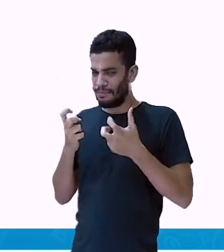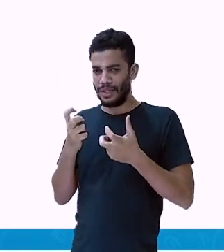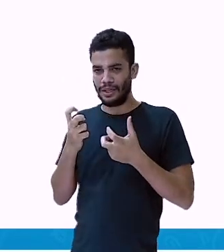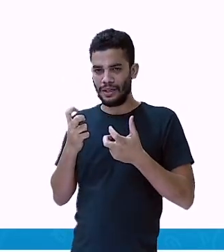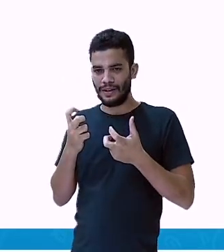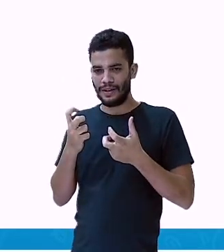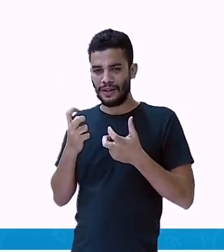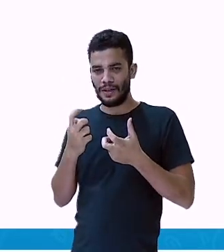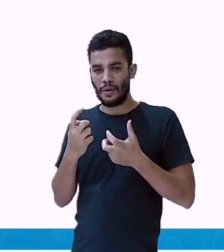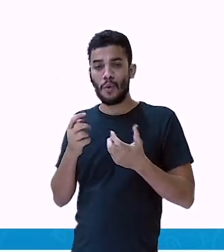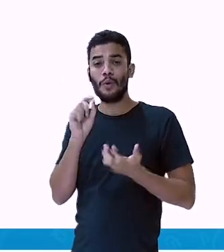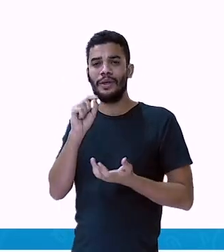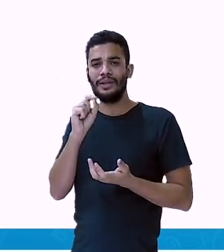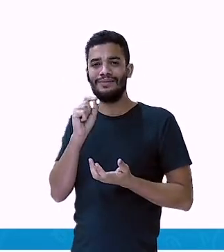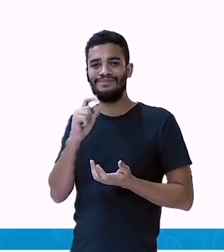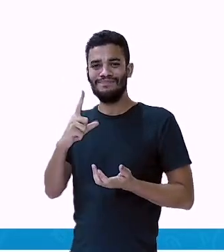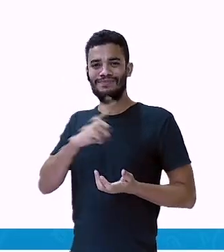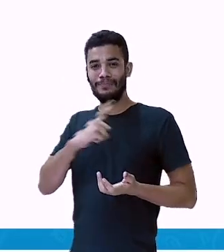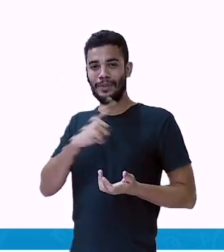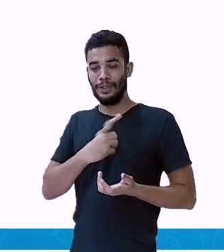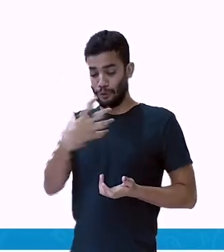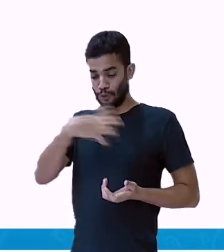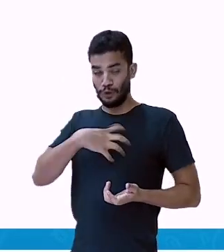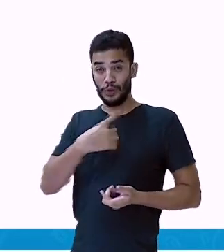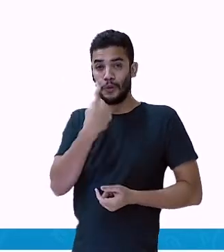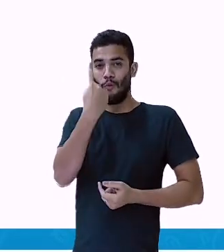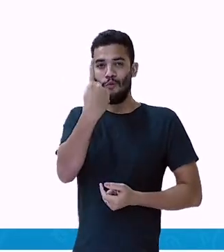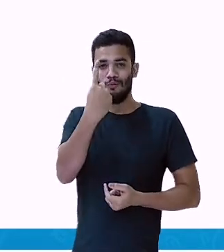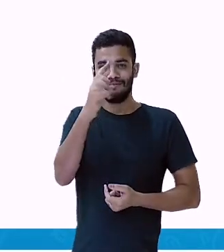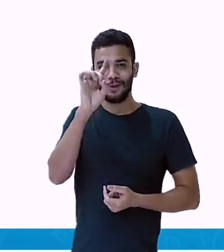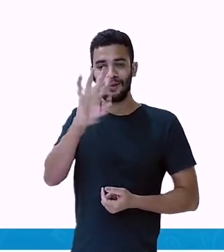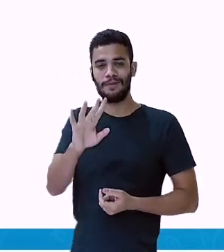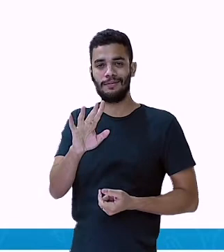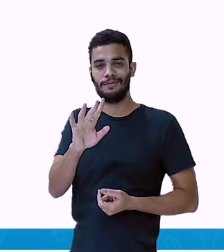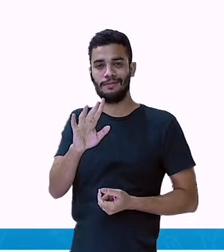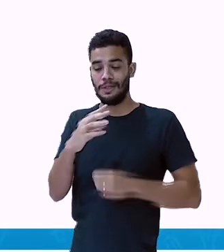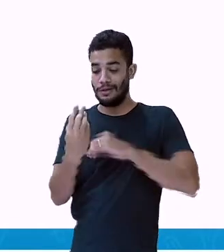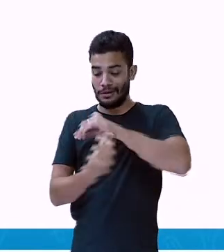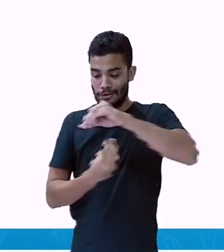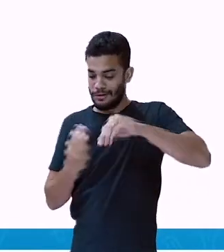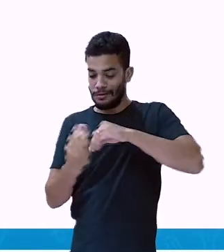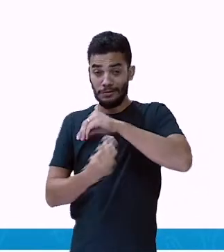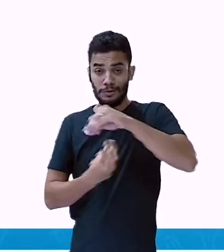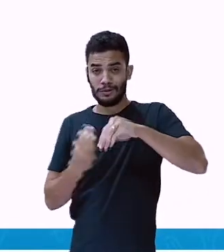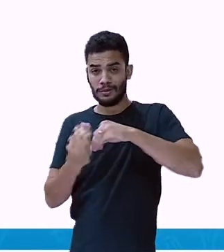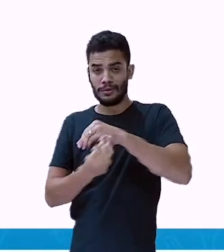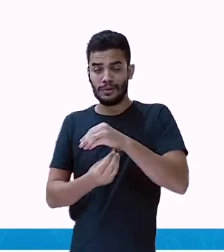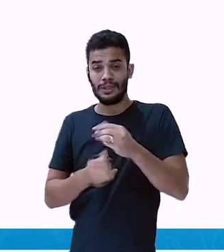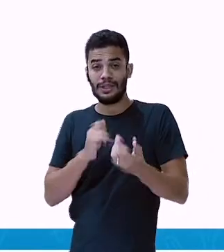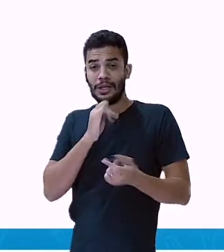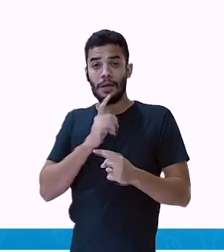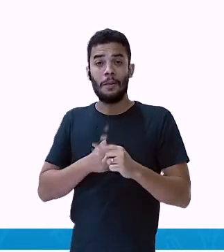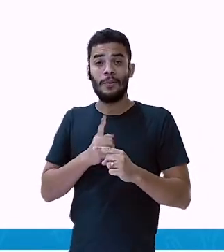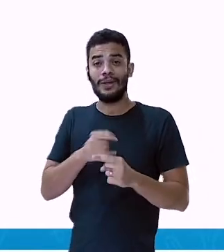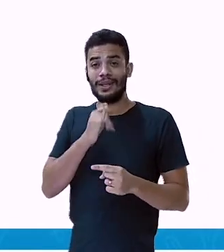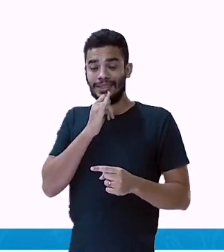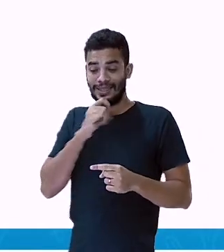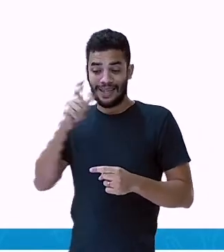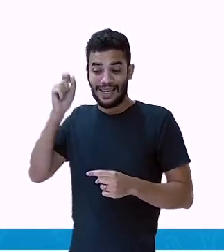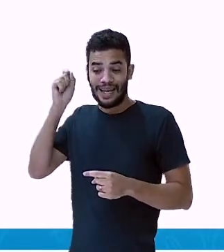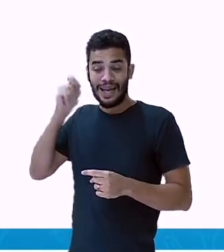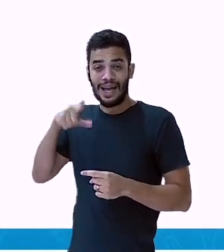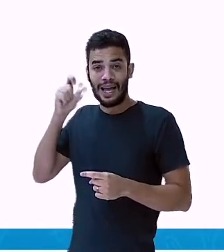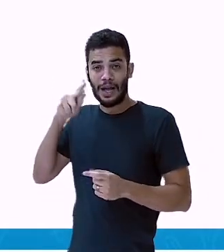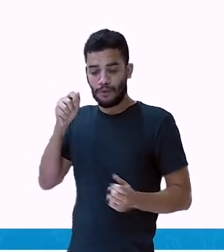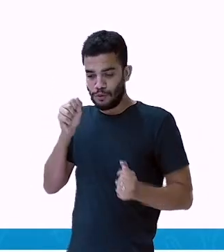aspecto. Então, é uma mistura. Por quê? Porque a água e o sal, duas